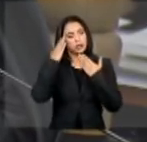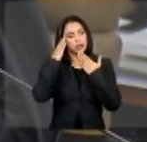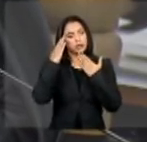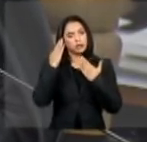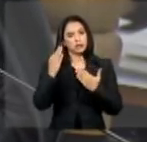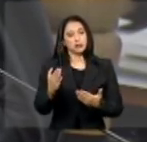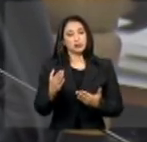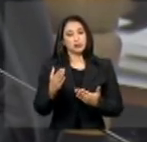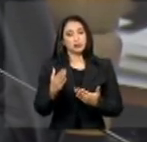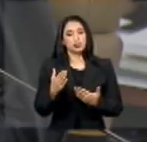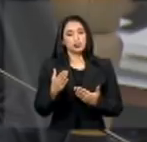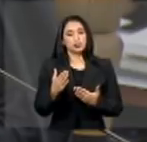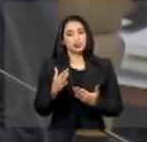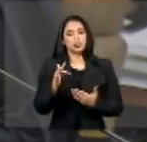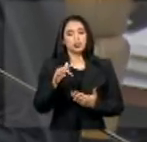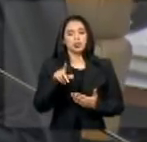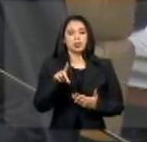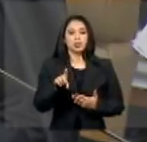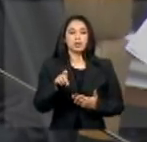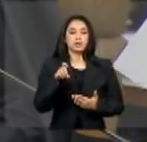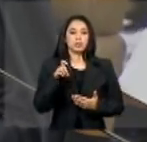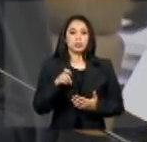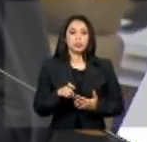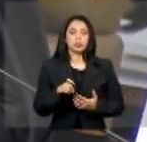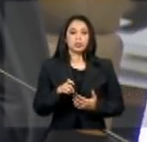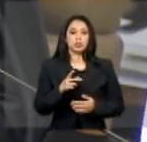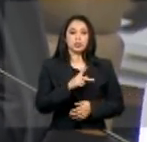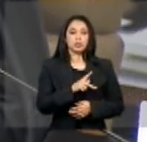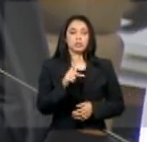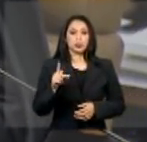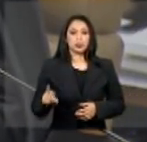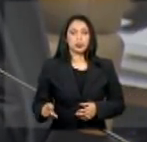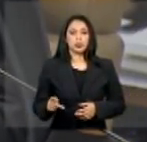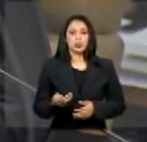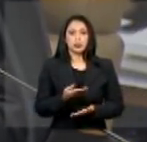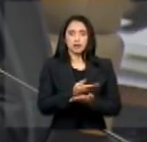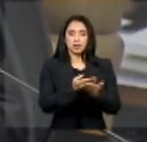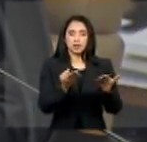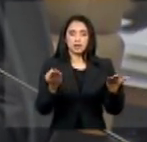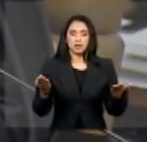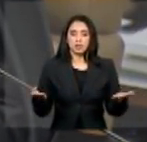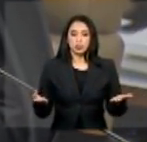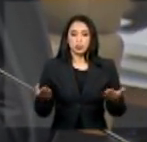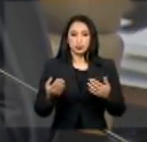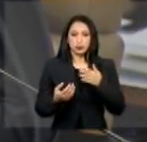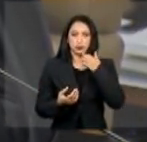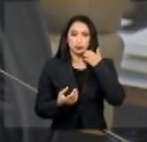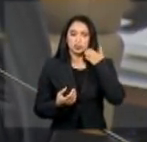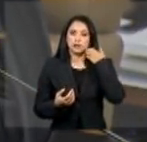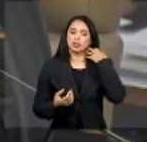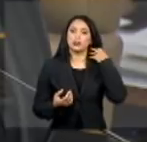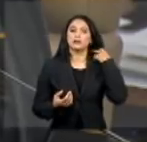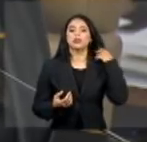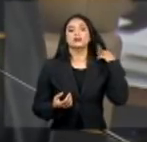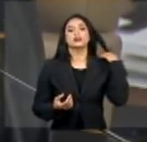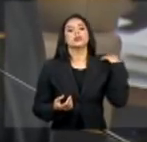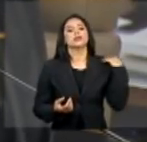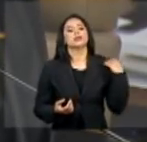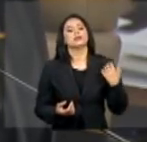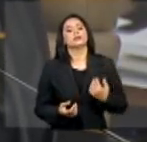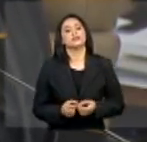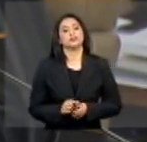o ministro luiz fux no exercício da presidência mirlande paris aqui na ponta da mesa me permito subscreverá o